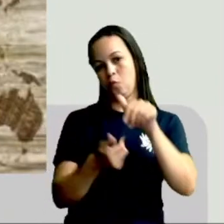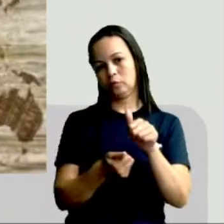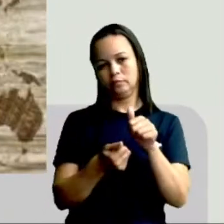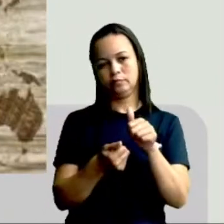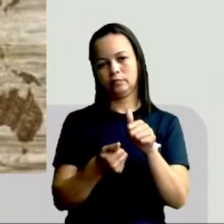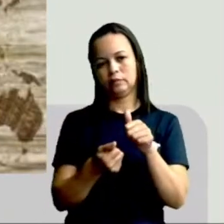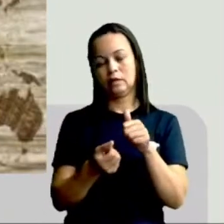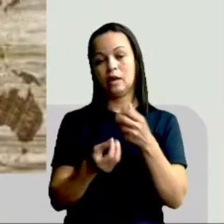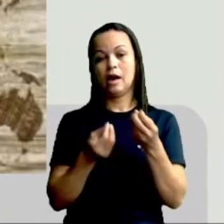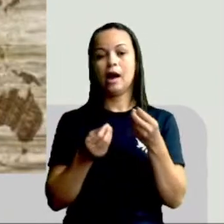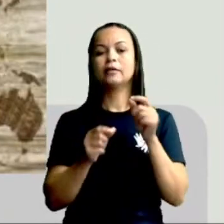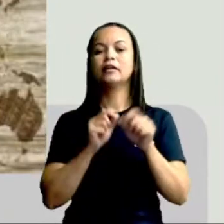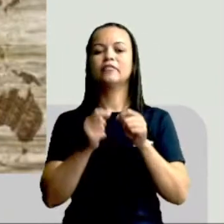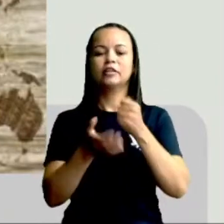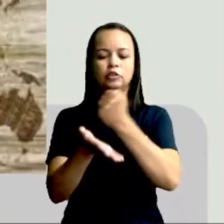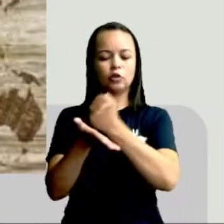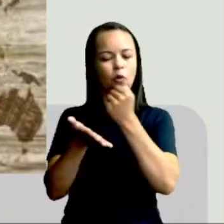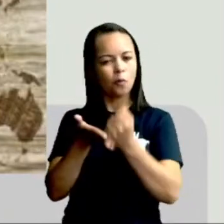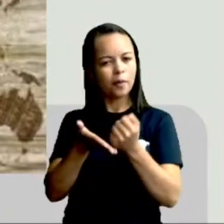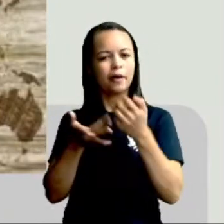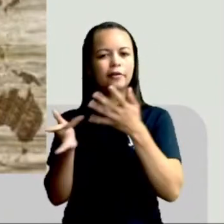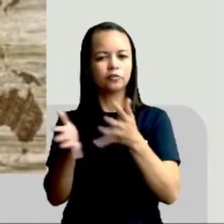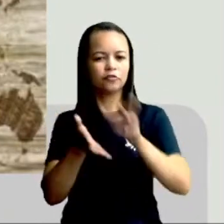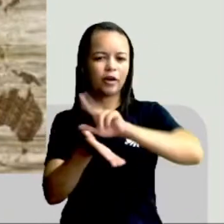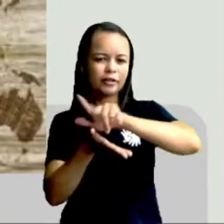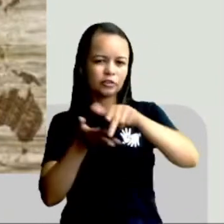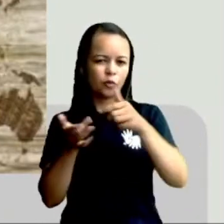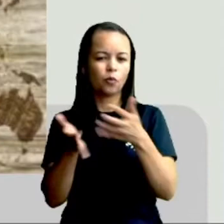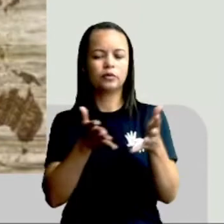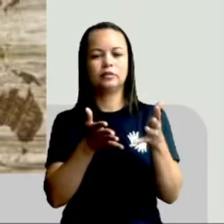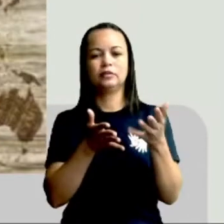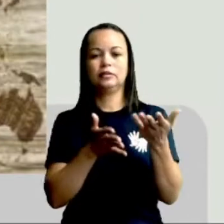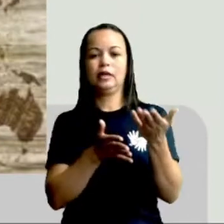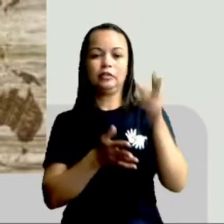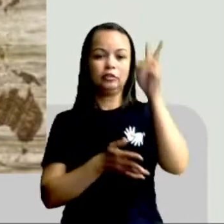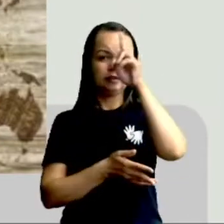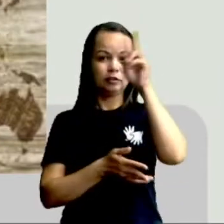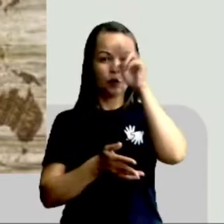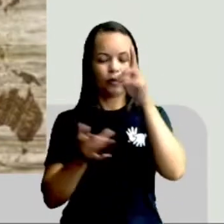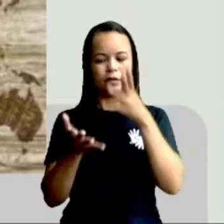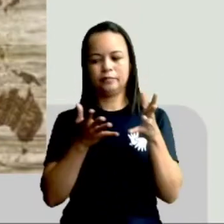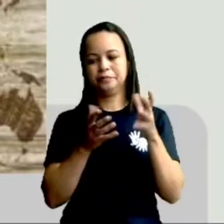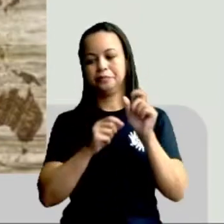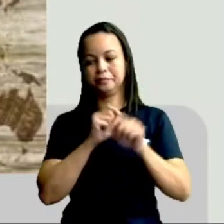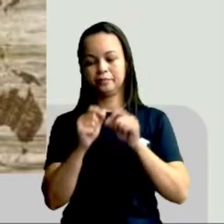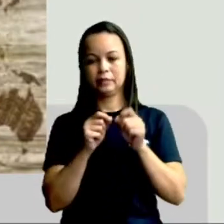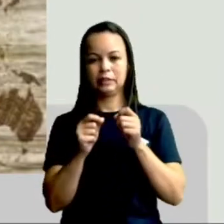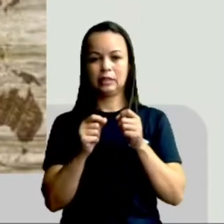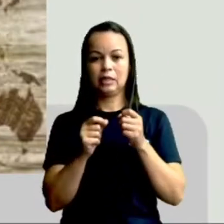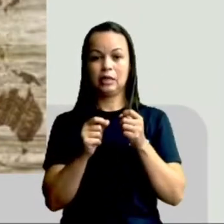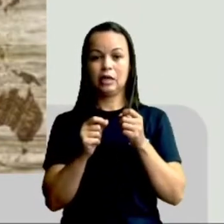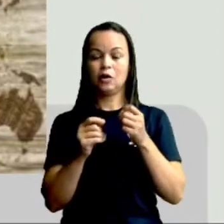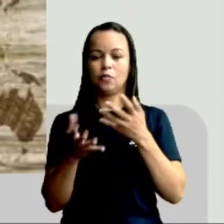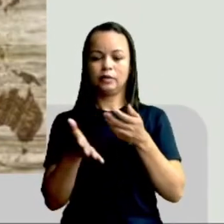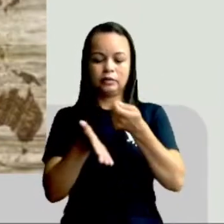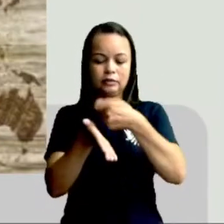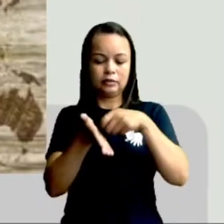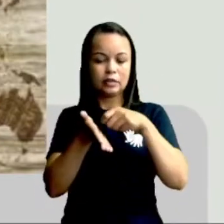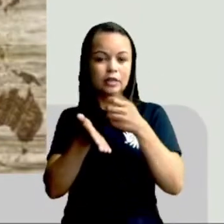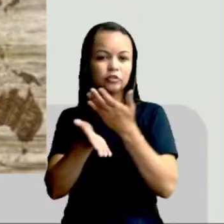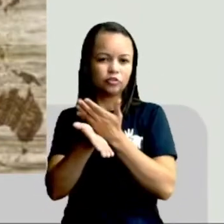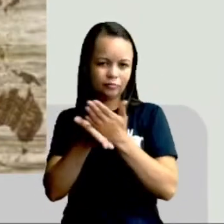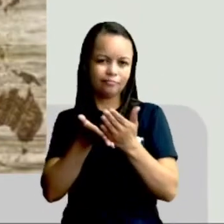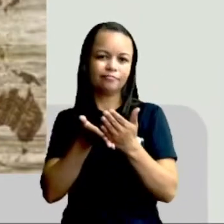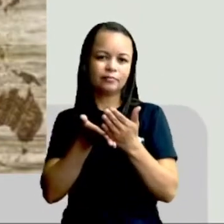todo? Através dos registros históricos, tá bom? A história registrada antiga começa com a invenção da escrita,